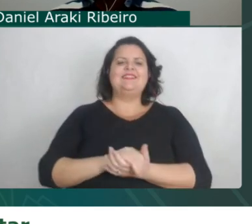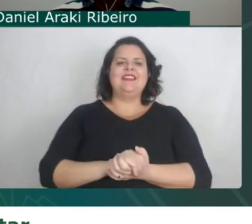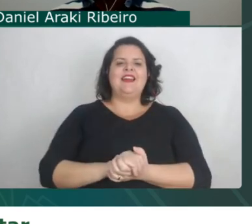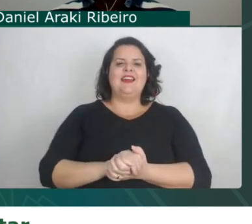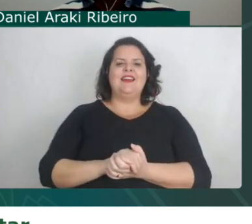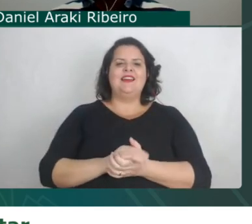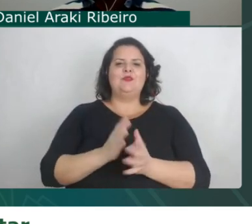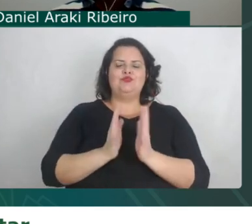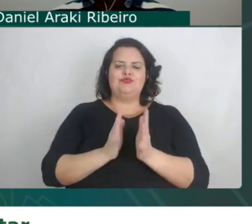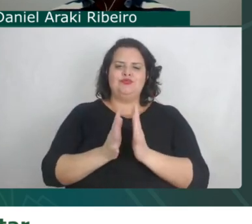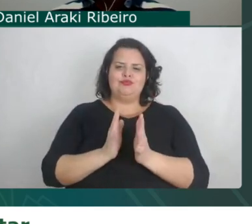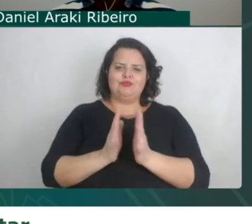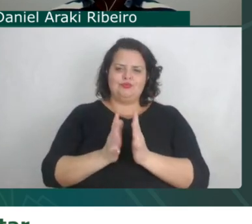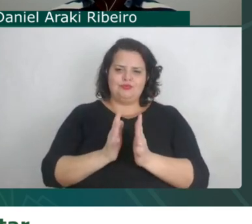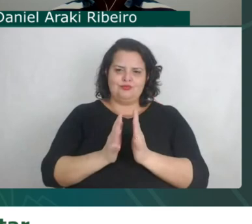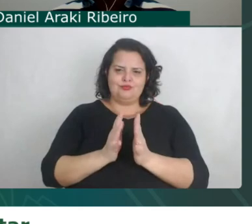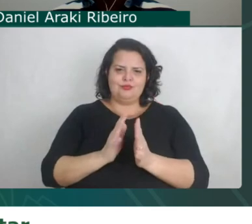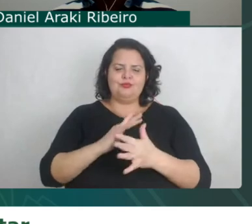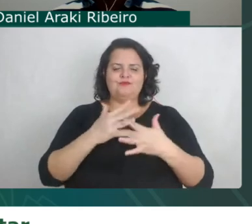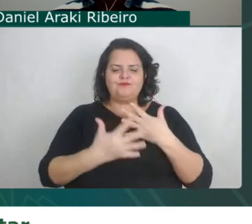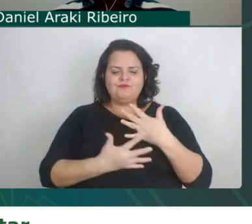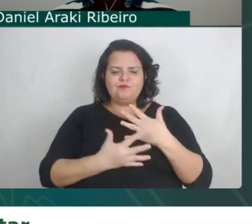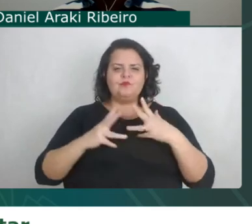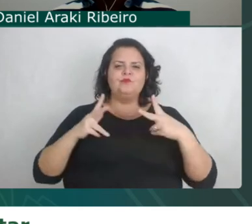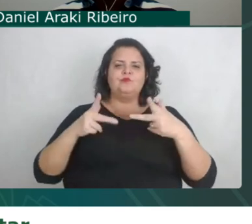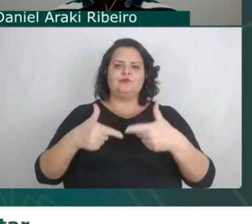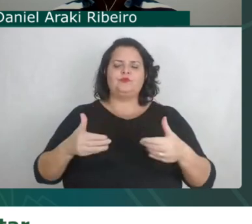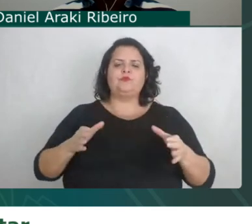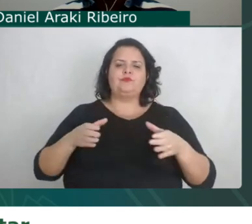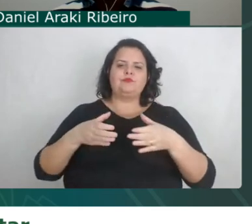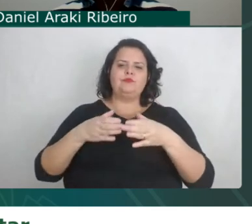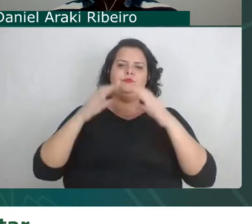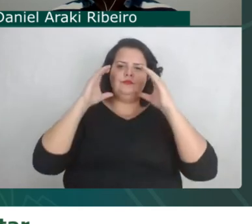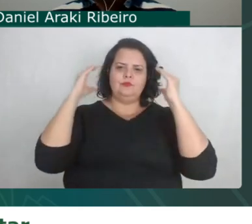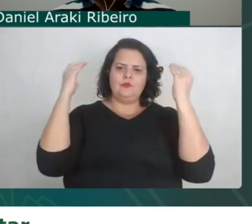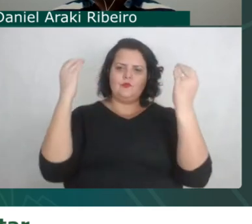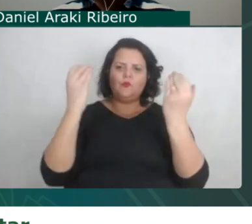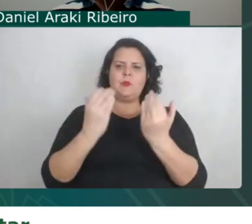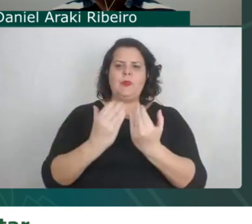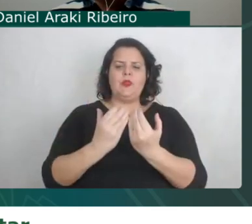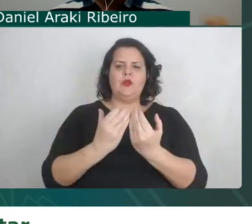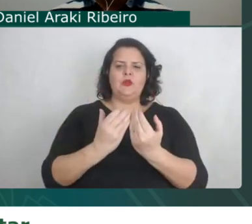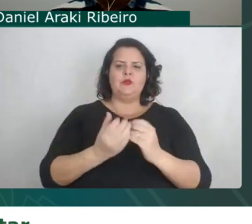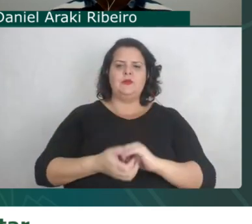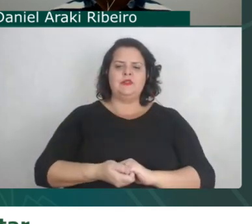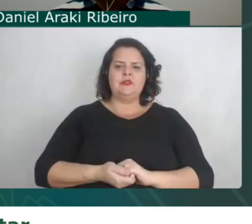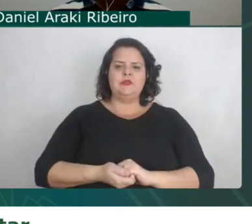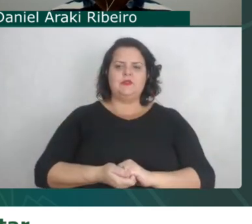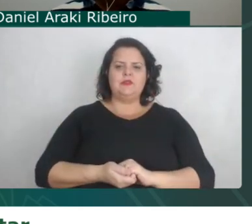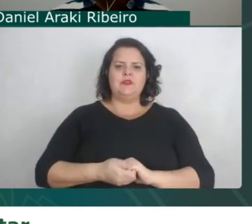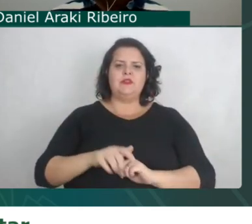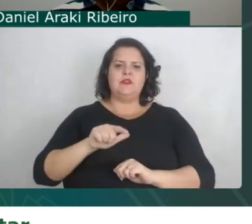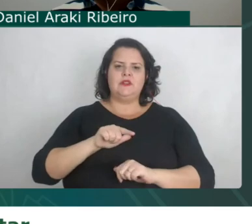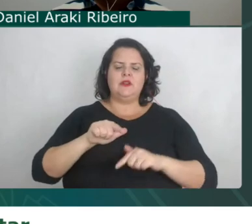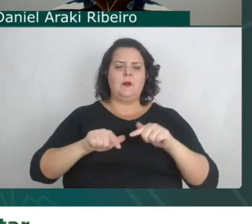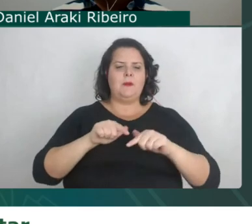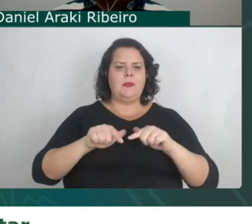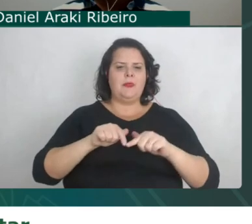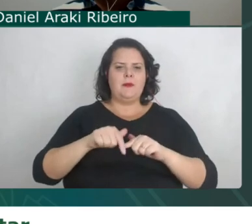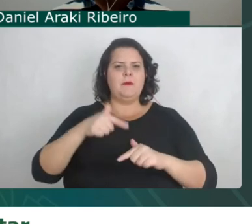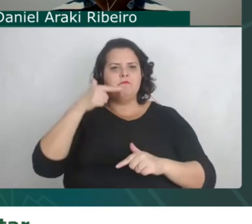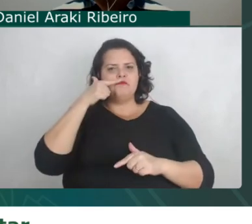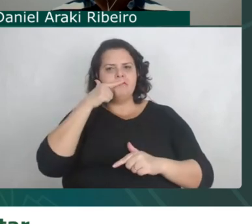durante todo o momento, e toda a equipe da organização do Congresso que está por detrás aqui, fazendo funcionar essa plataforma. Tá bom?